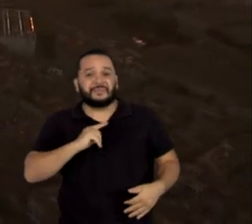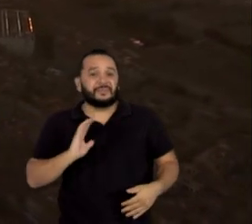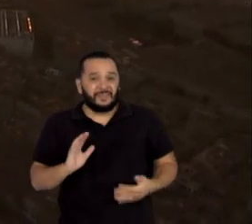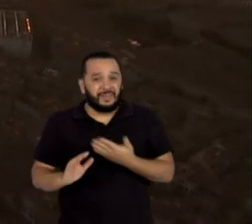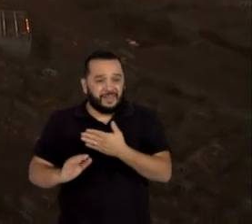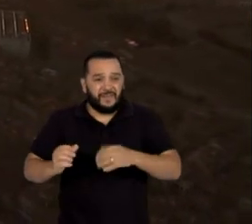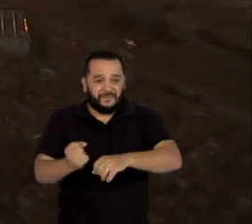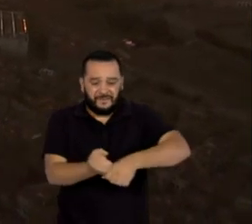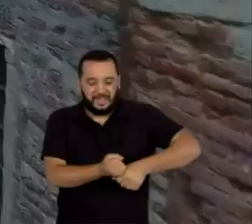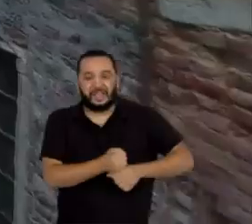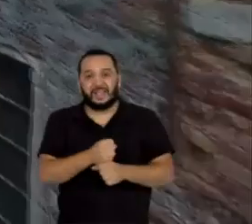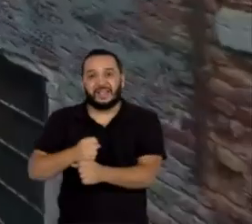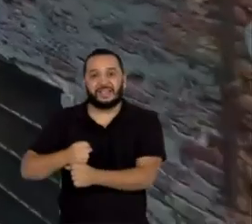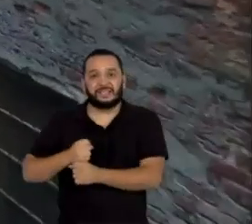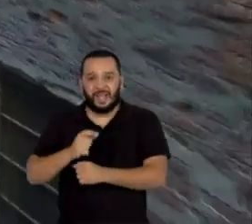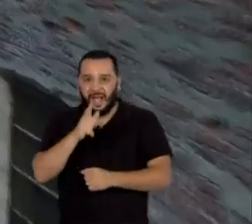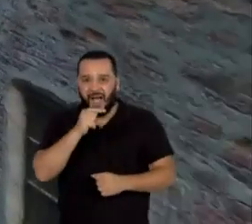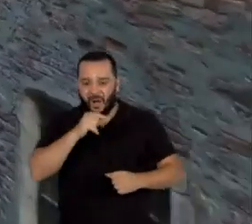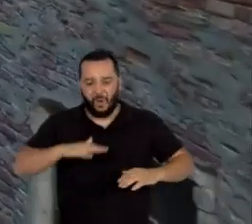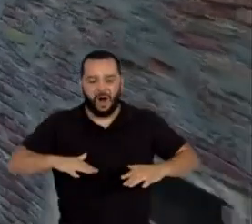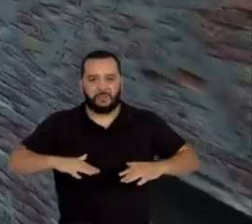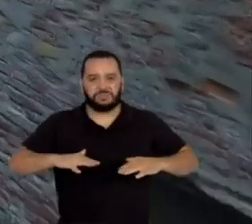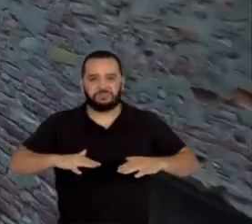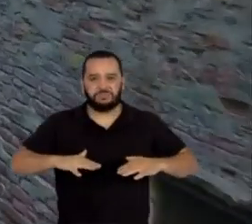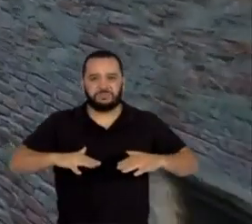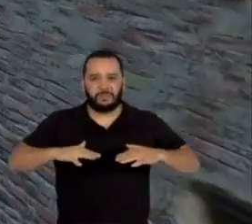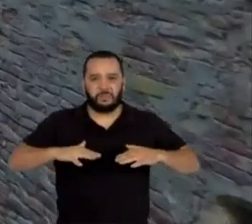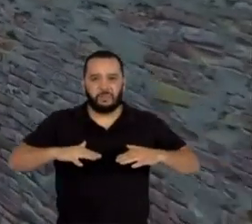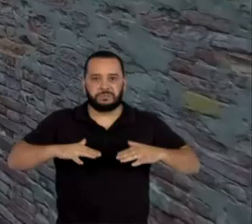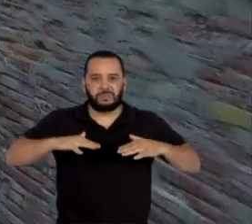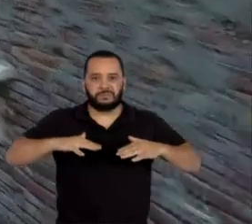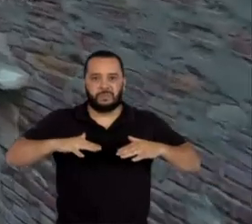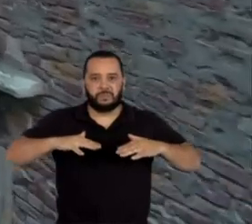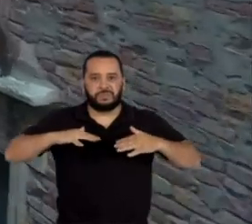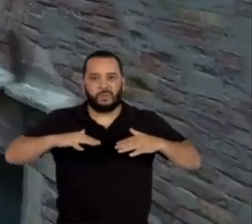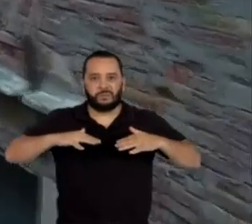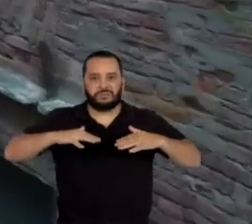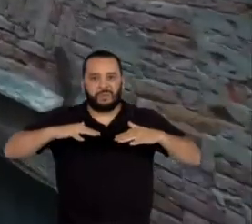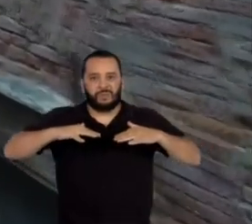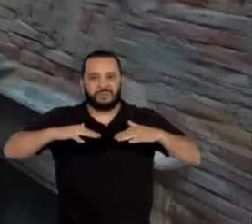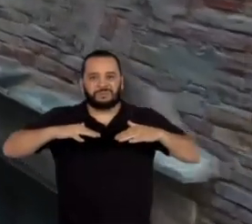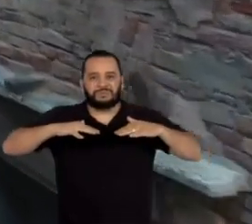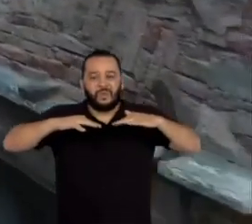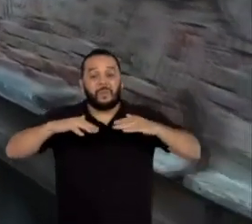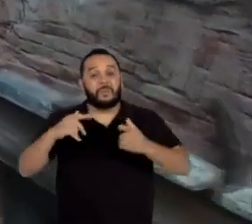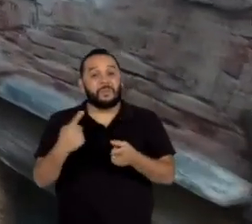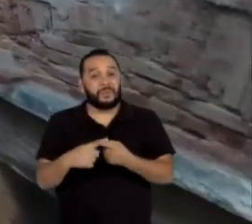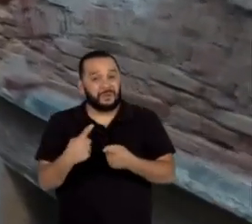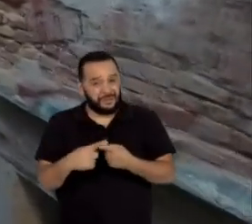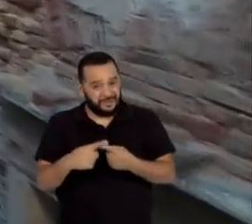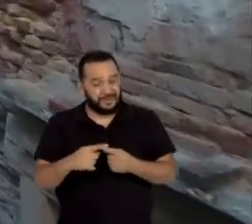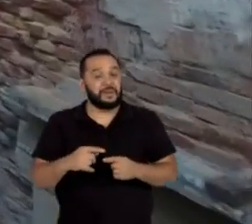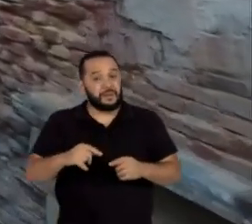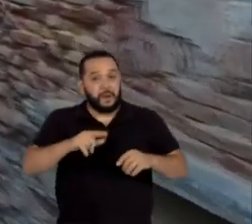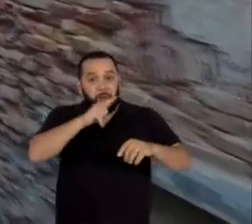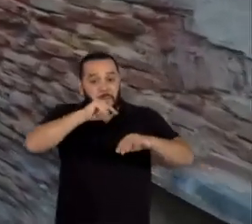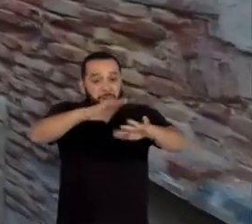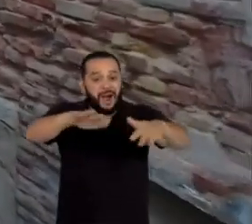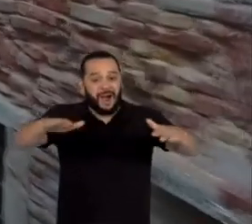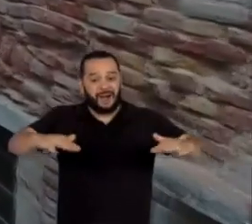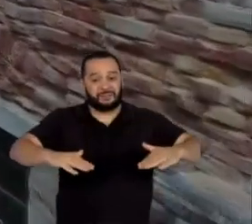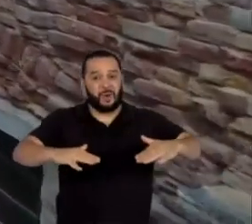Veneza vem afundando e enfrenta cada vez mais inundações devido à elevação do nível do mar.